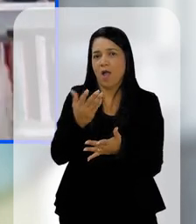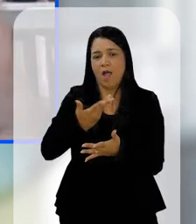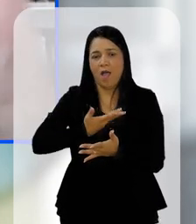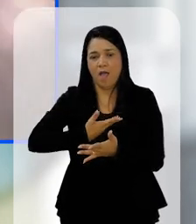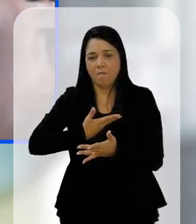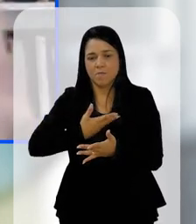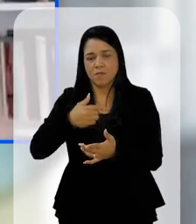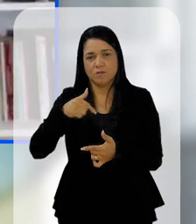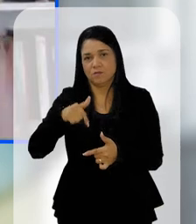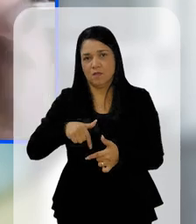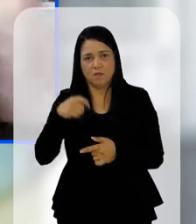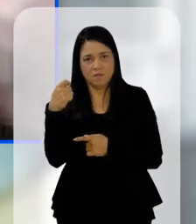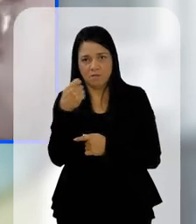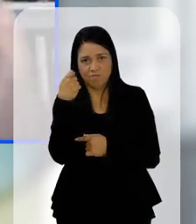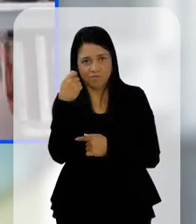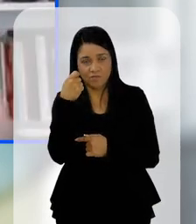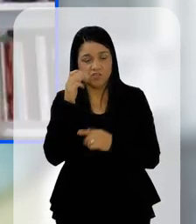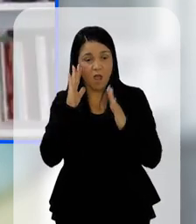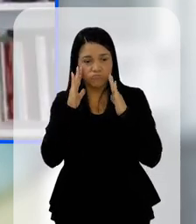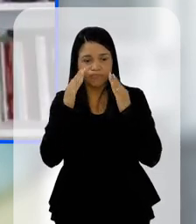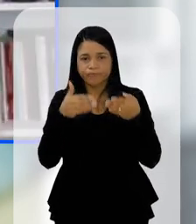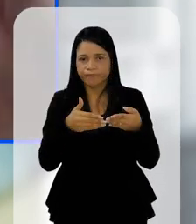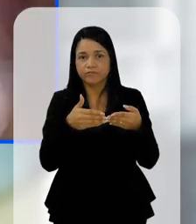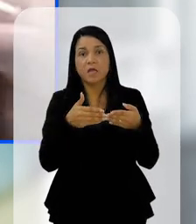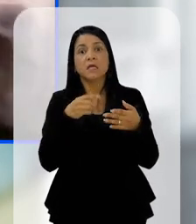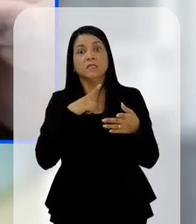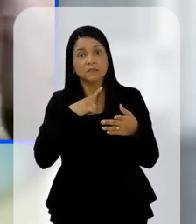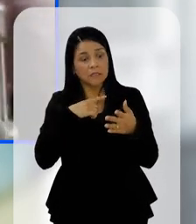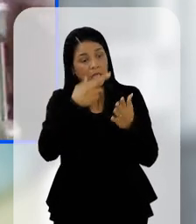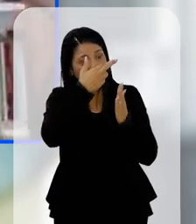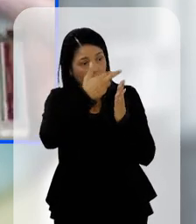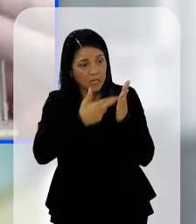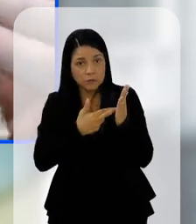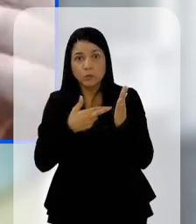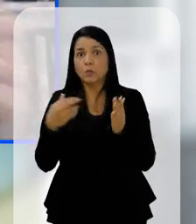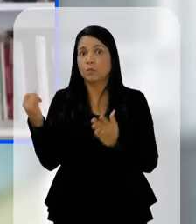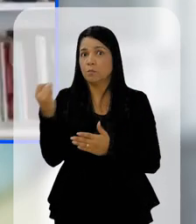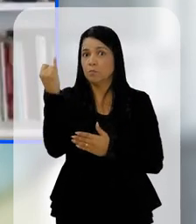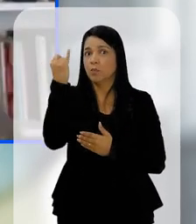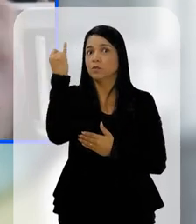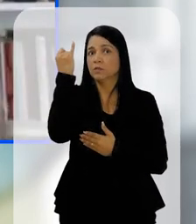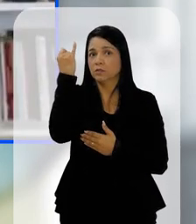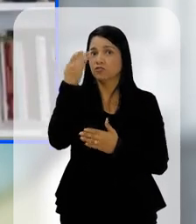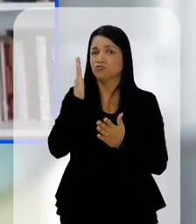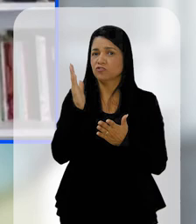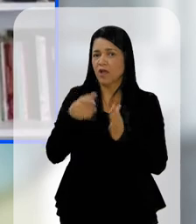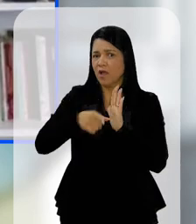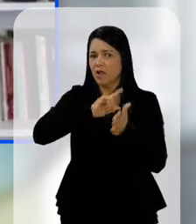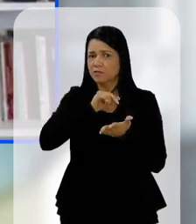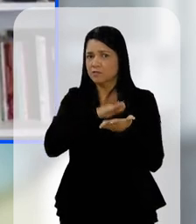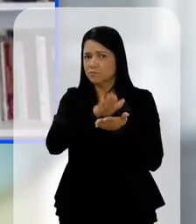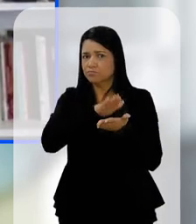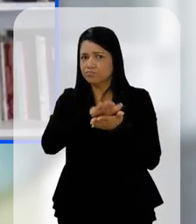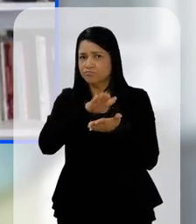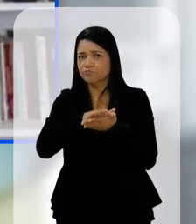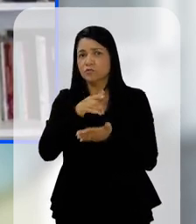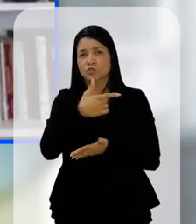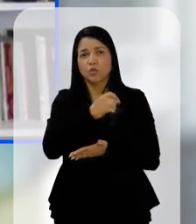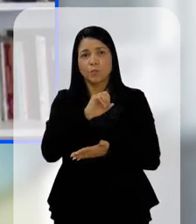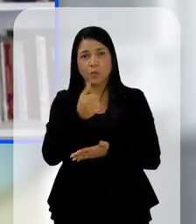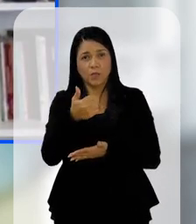feitos por colegas daqui que já estavam olhando para isso, mas tem relatórios importantíssimos que já vinham sendo publicados, como esse